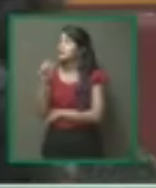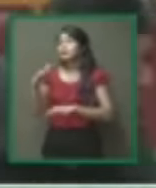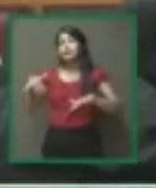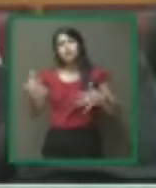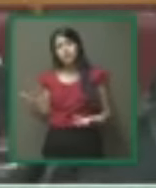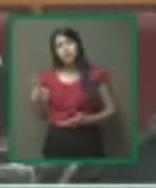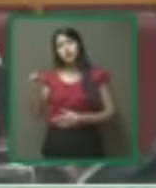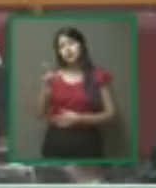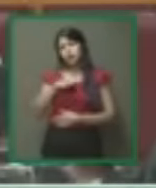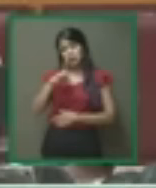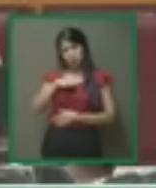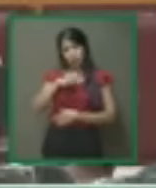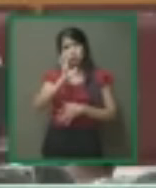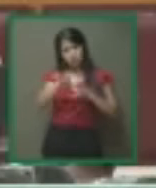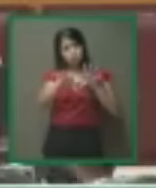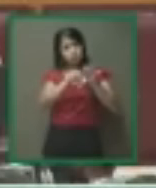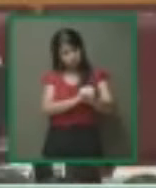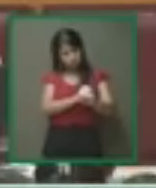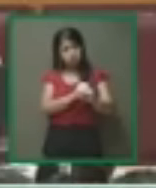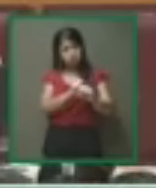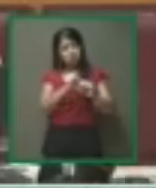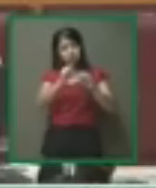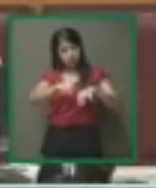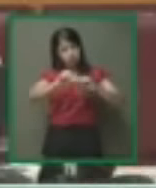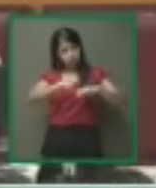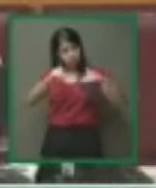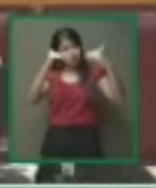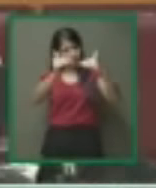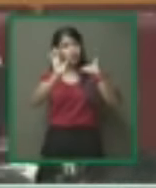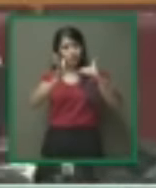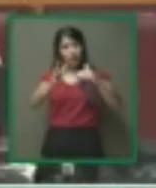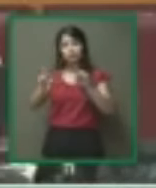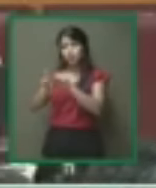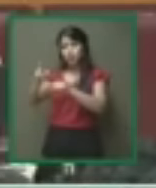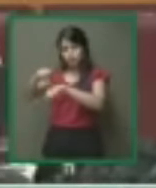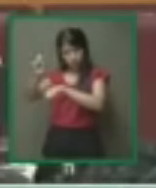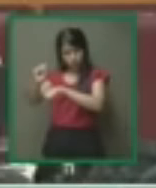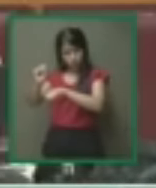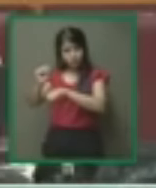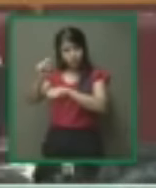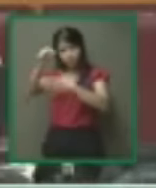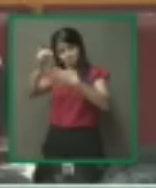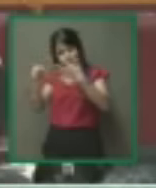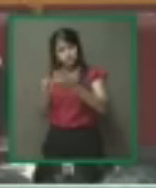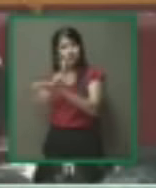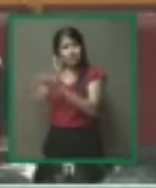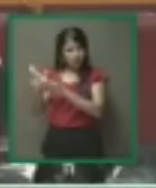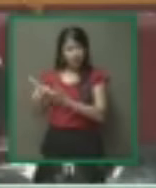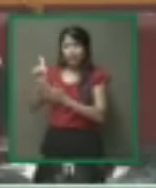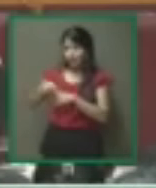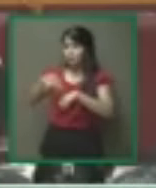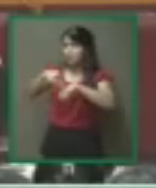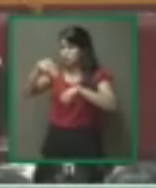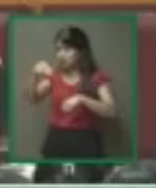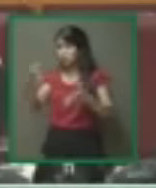Então, o senhor tem graduação superior, né? E pós-graduação. E várias pós, isso, tem mestrado